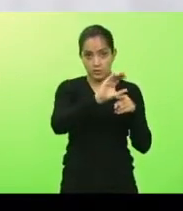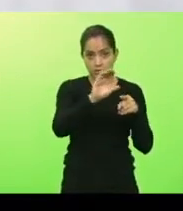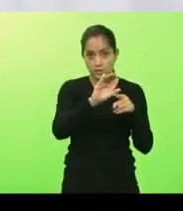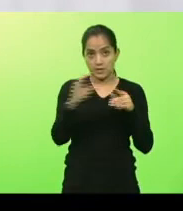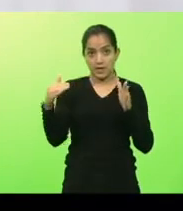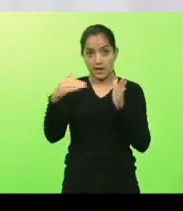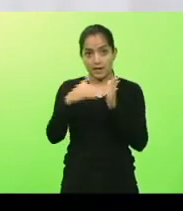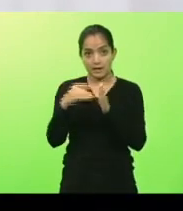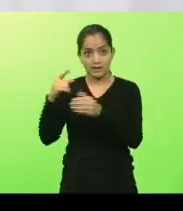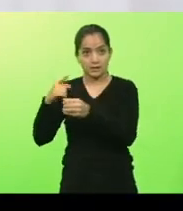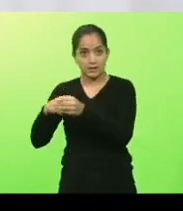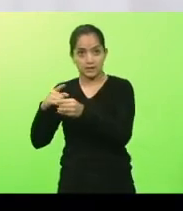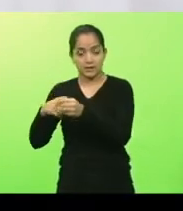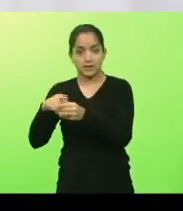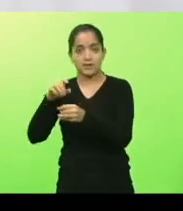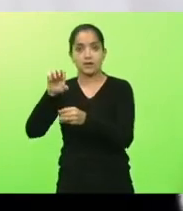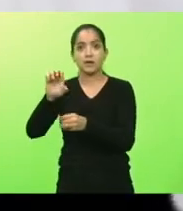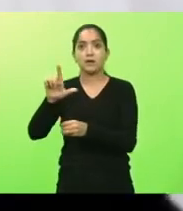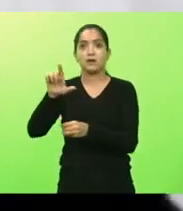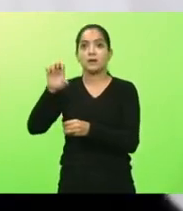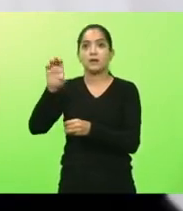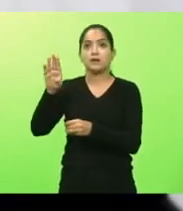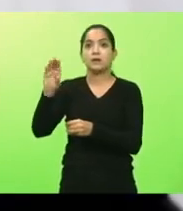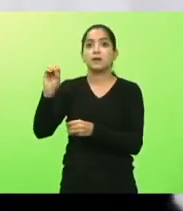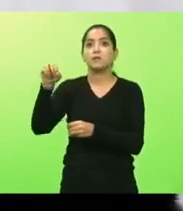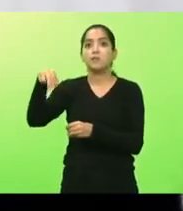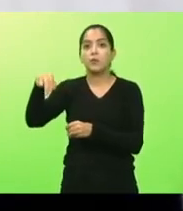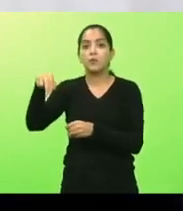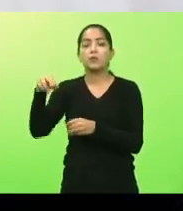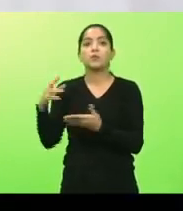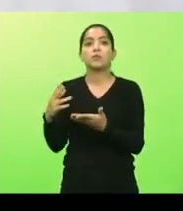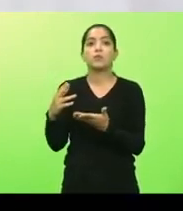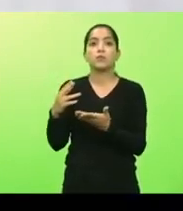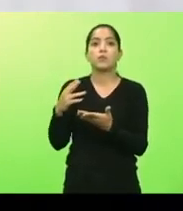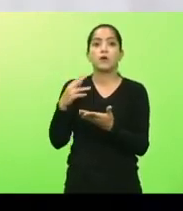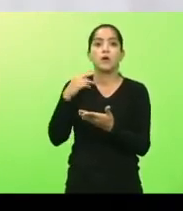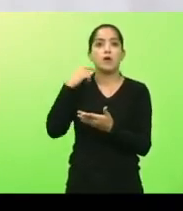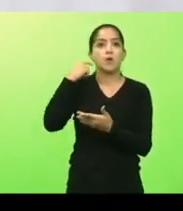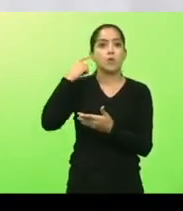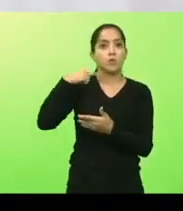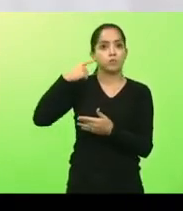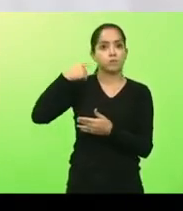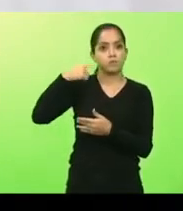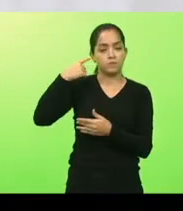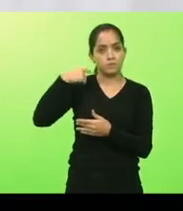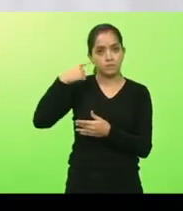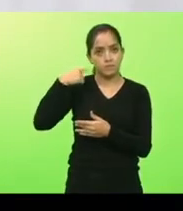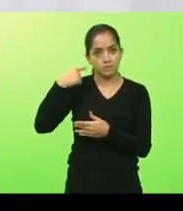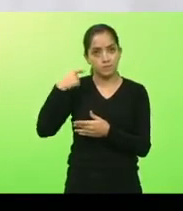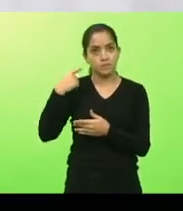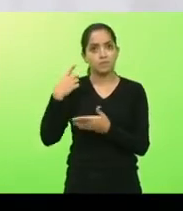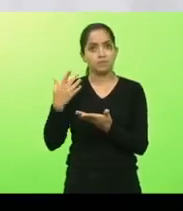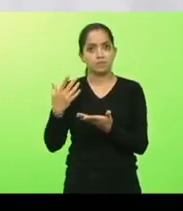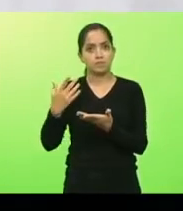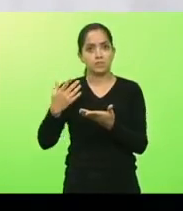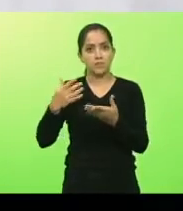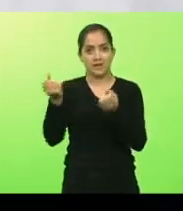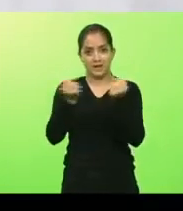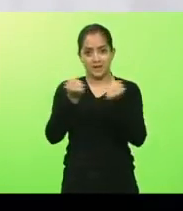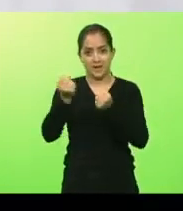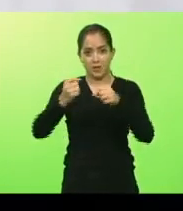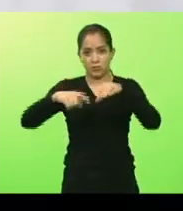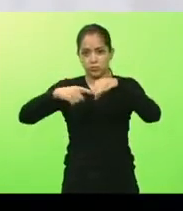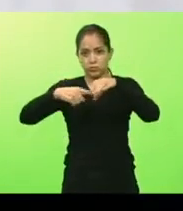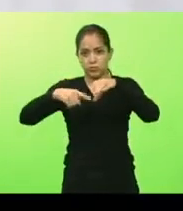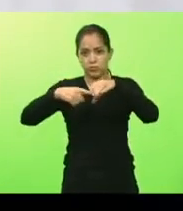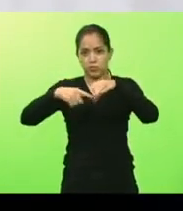Regis. Nesta noite, um empresário, um advogado de uma grande empresa de Curitibanos, estourou 2 pneus no mesmo